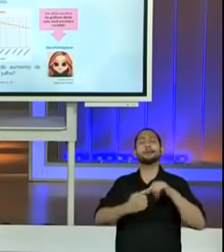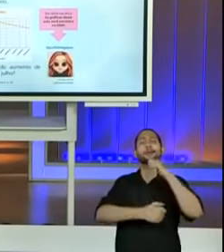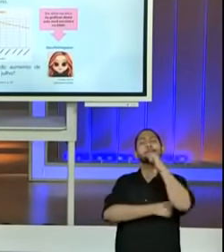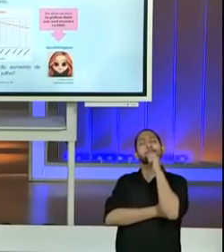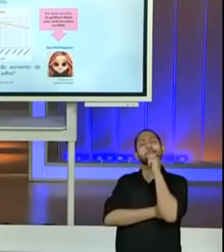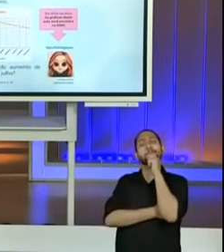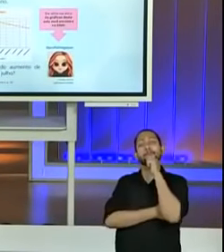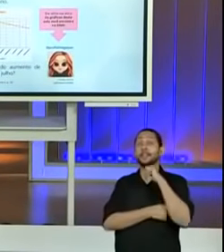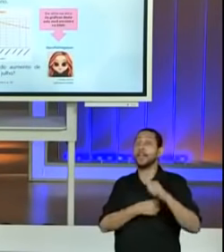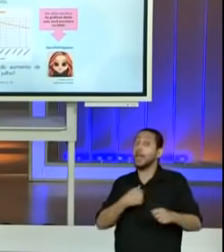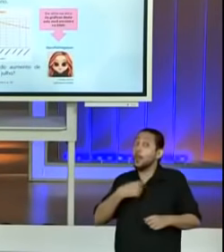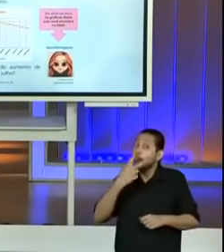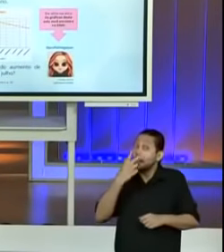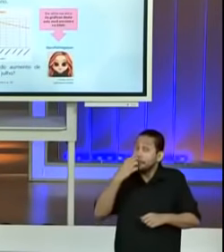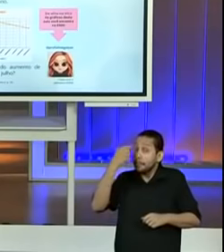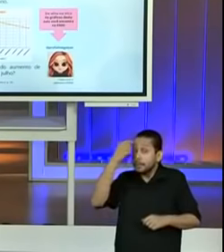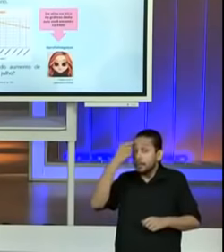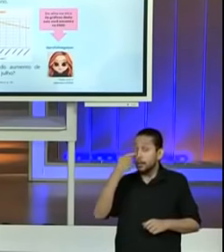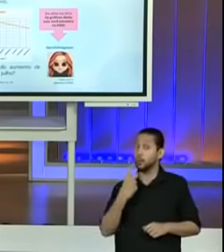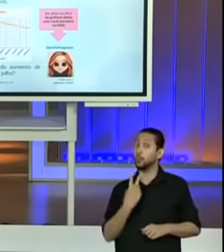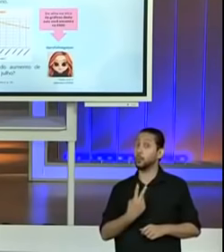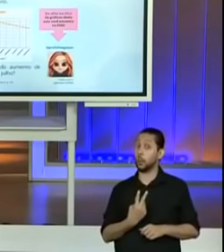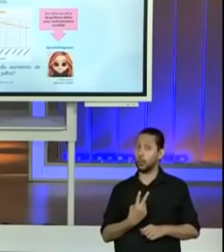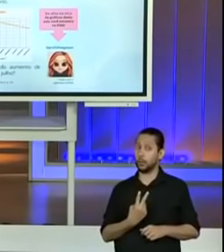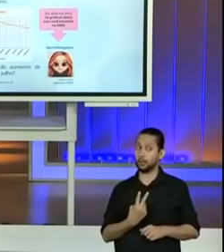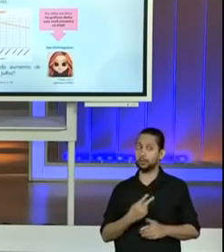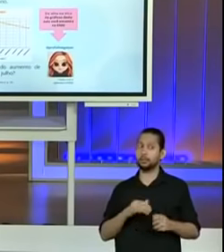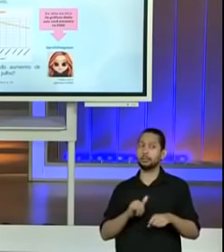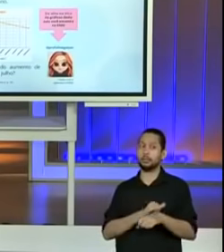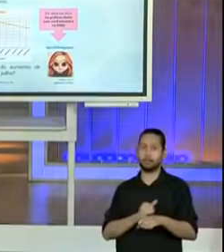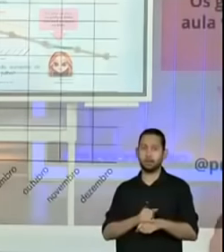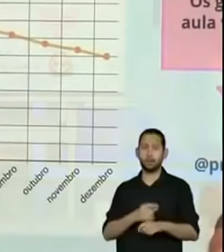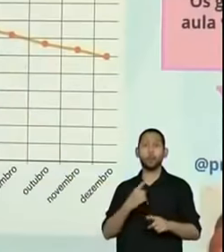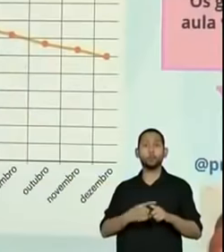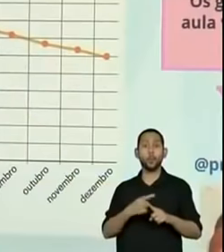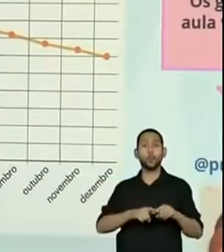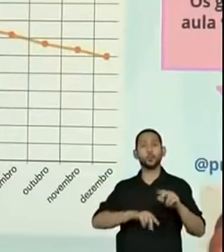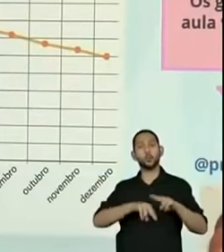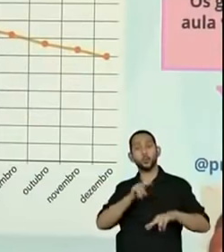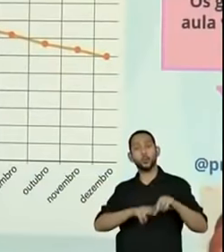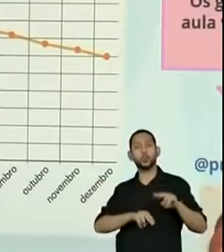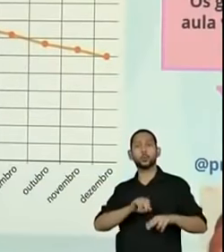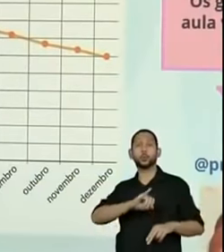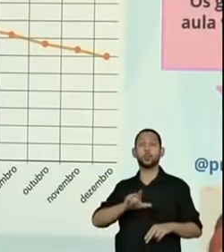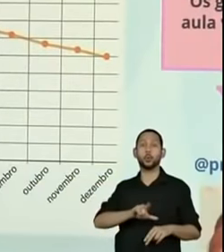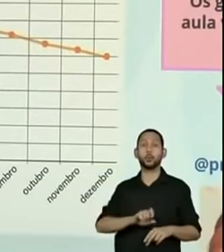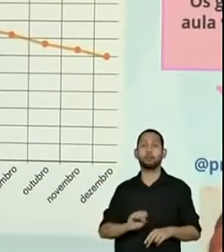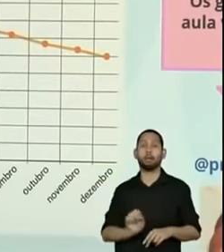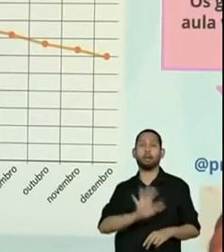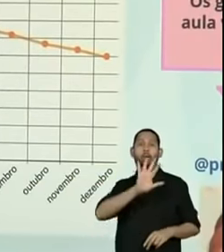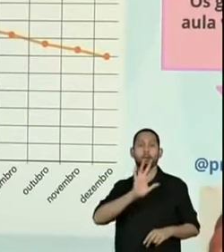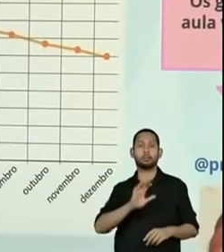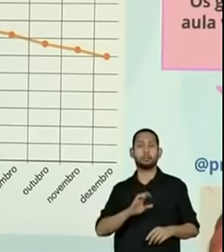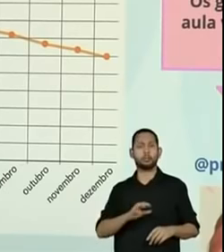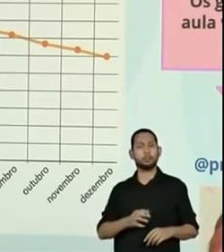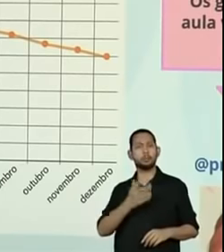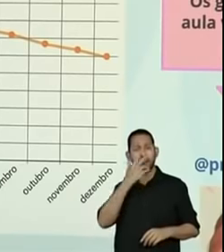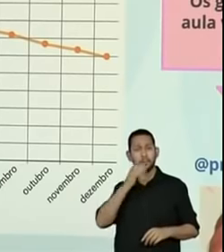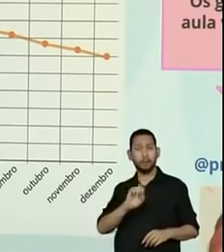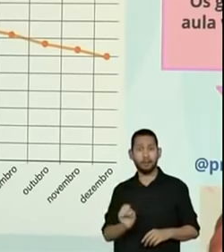Rapidamente. Por que será que a conta de energia aumenta em junho e julho? Eu sei. Será que você